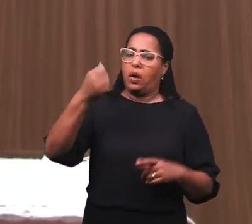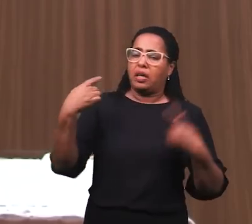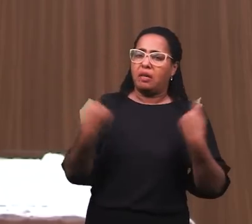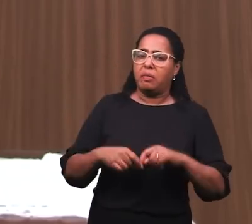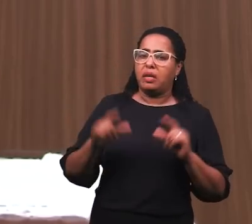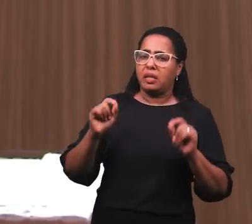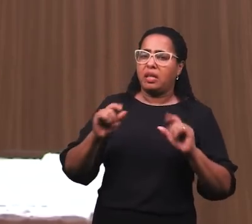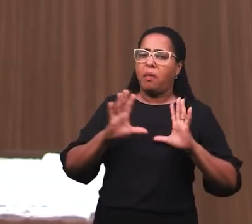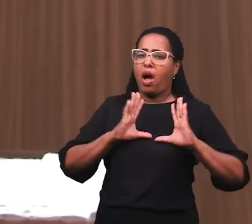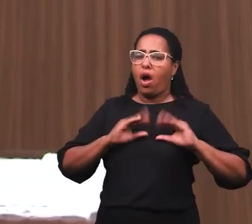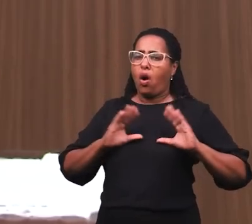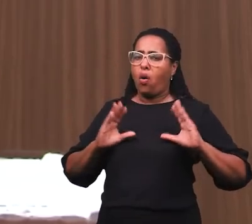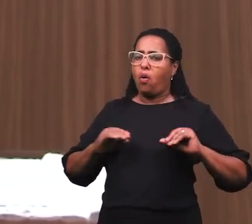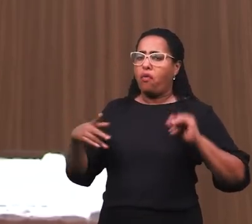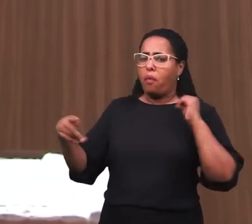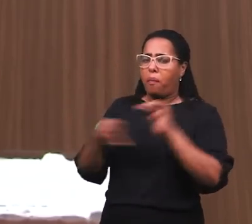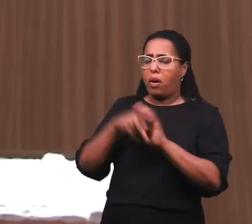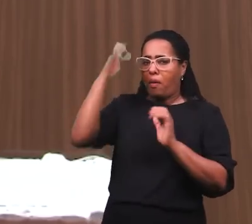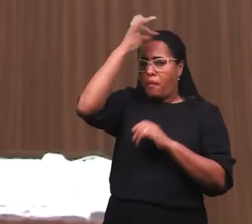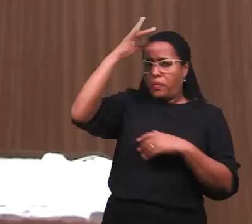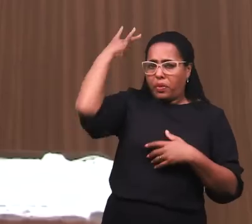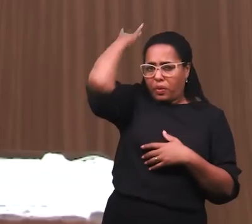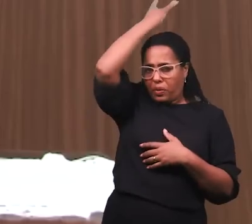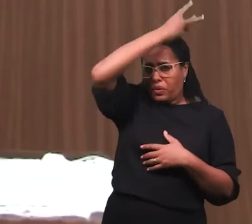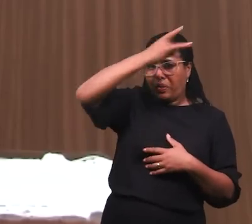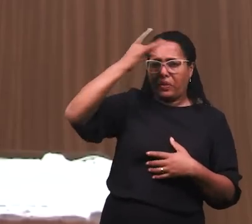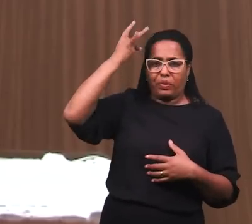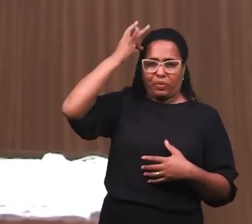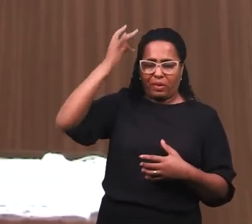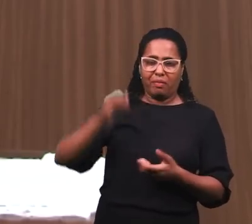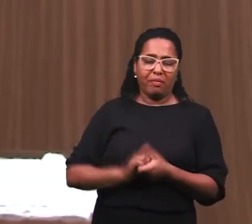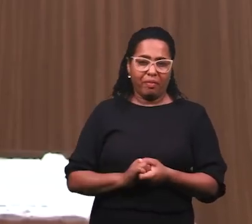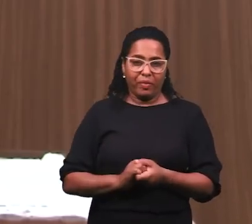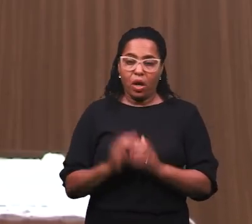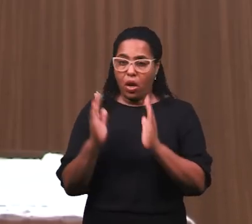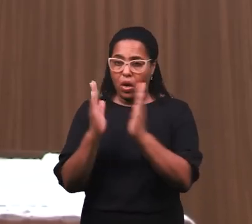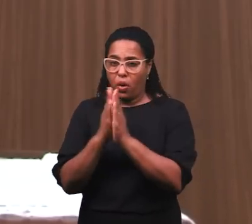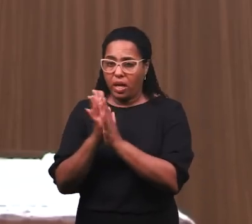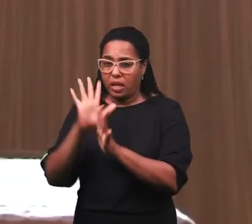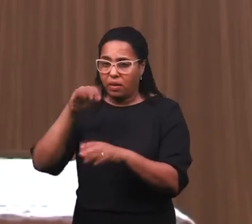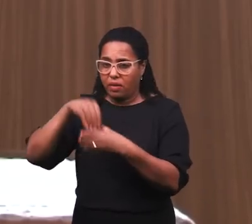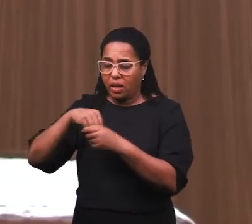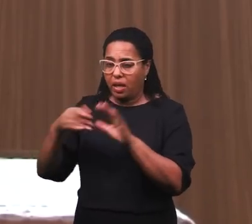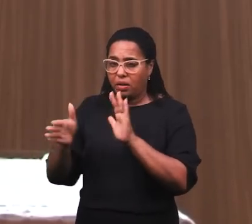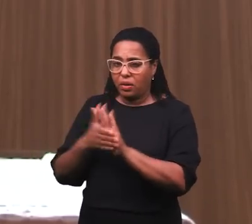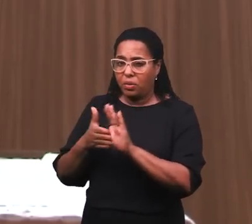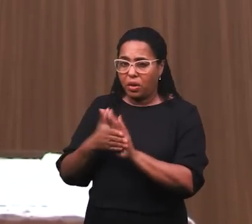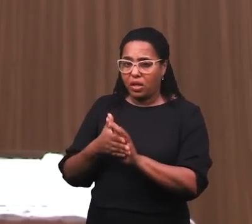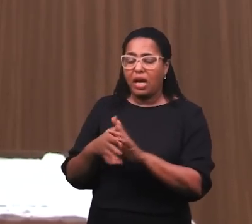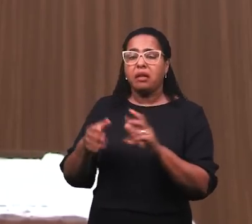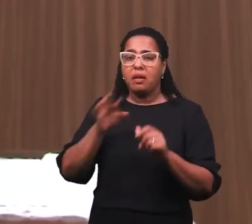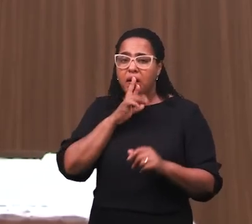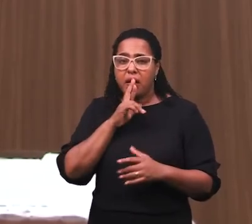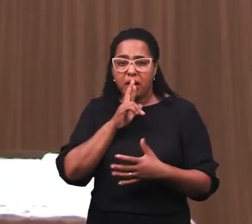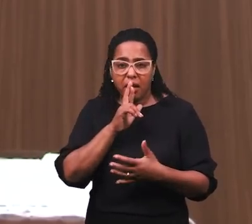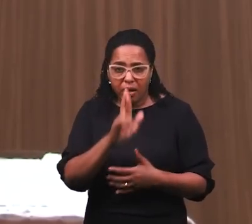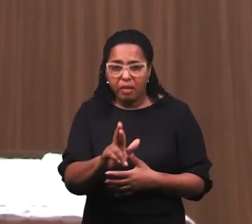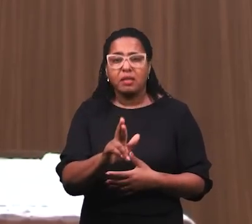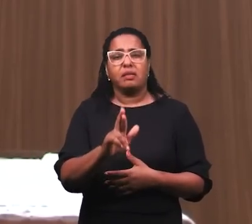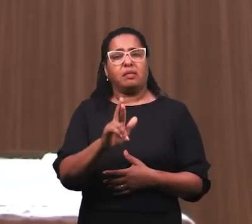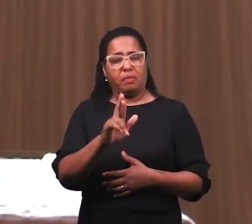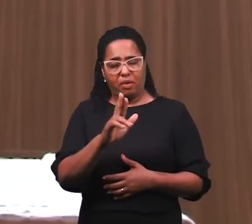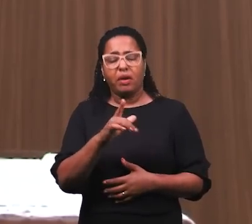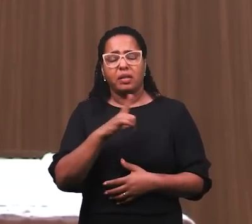é do conforto do Espírito Santo. E não há oração dentro do projeto que seja sem resposta. Toda